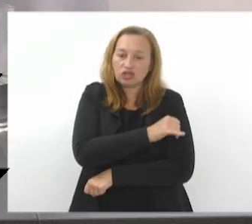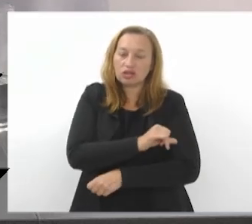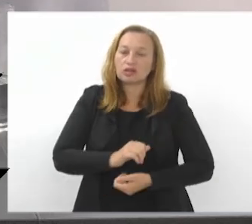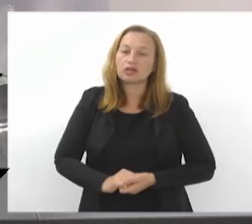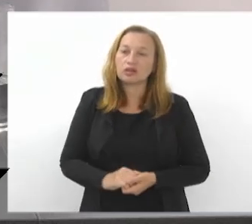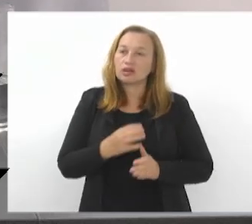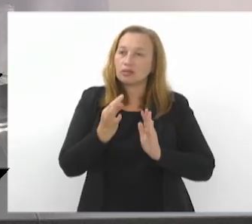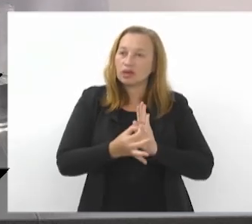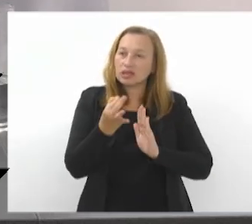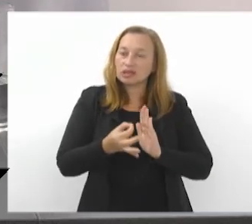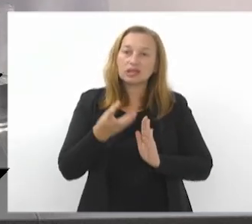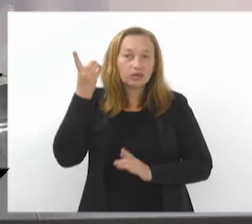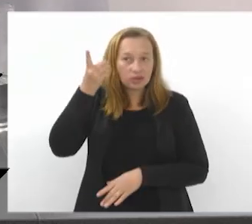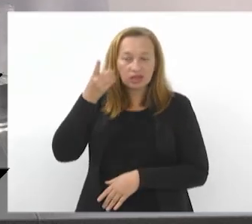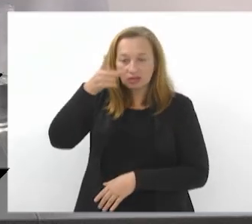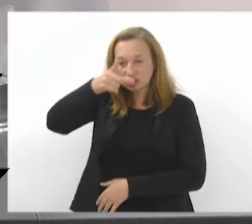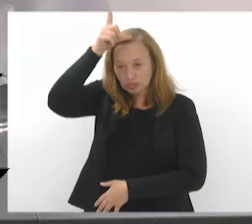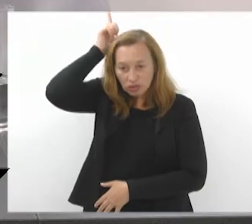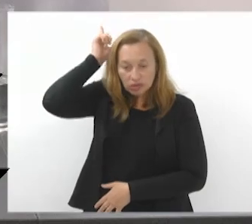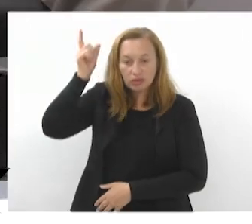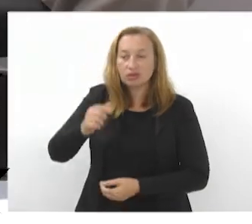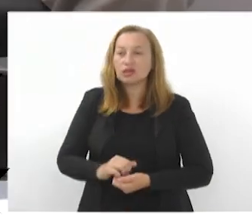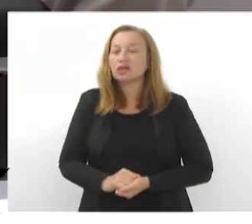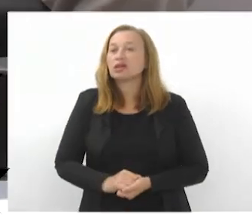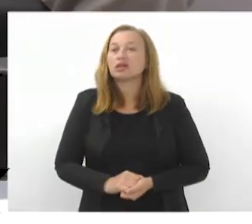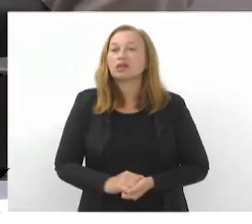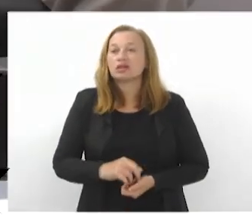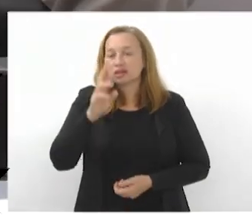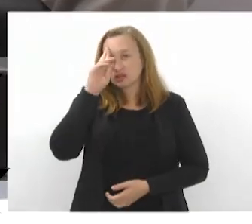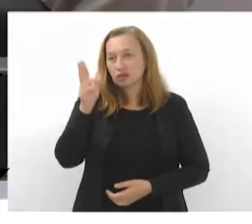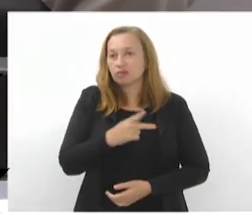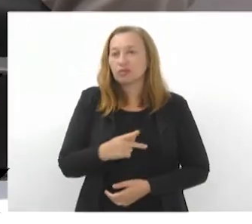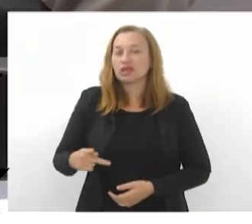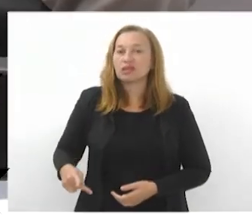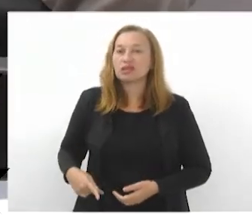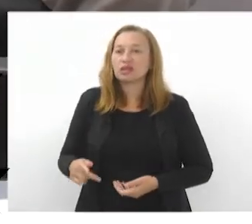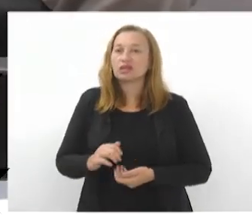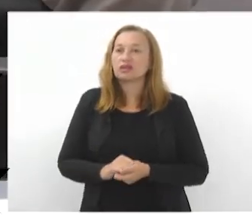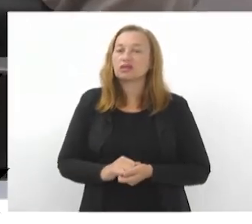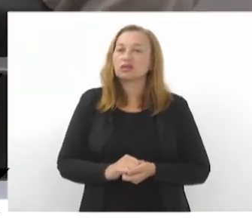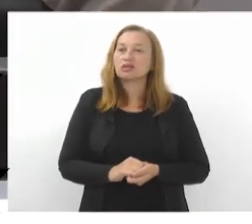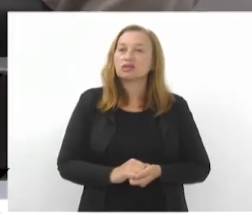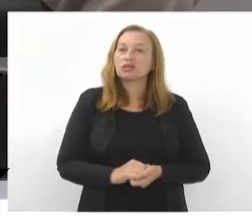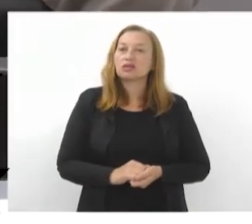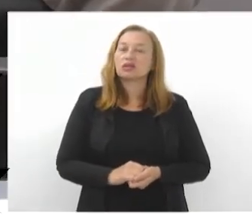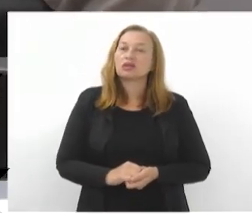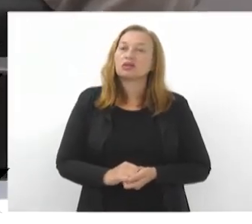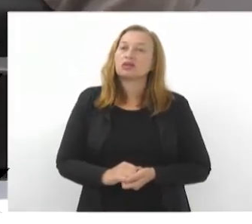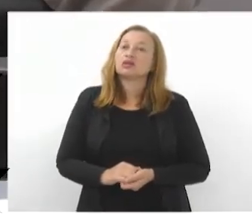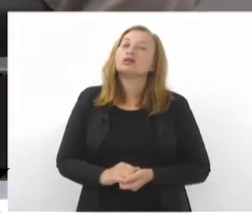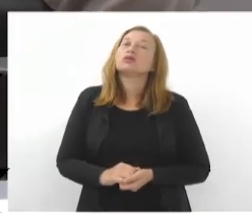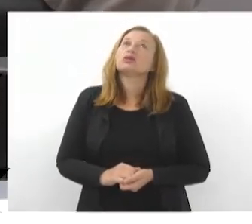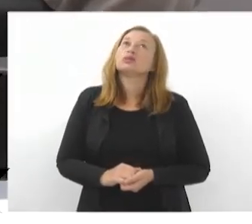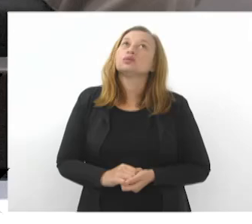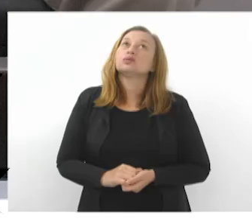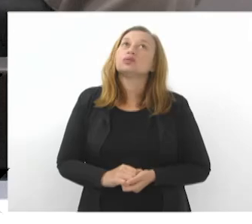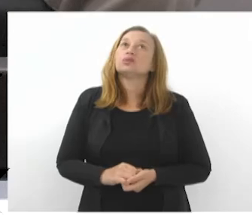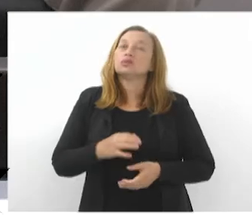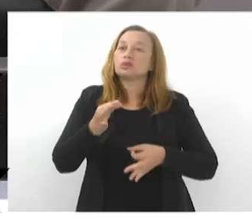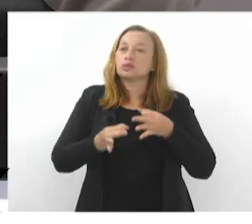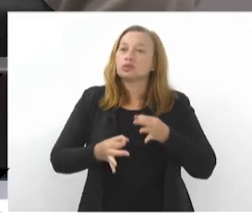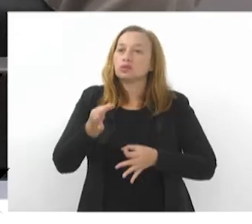Para parecer, deputado Luiz Paulo. Senhor presidente, foi juridicidade com emendas, as primeiras